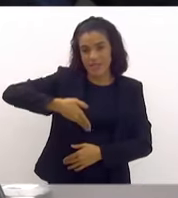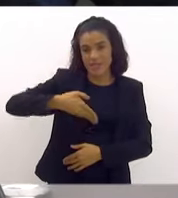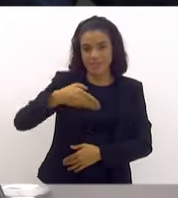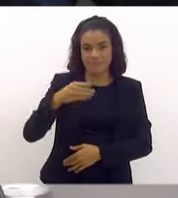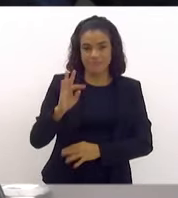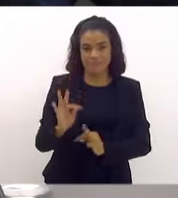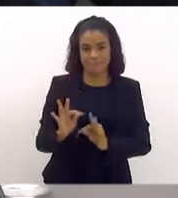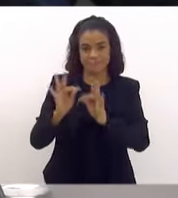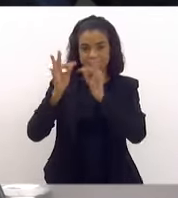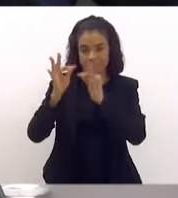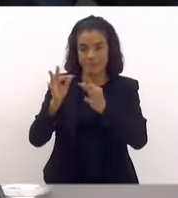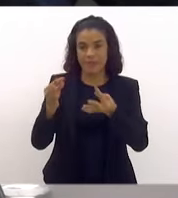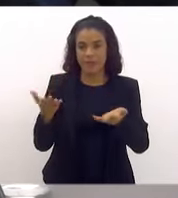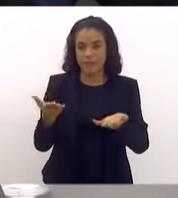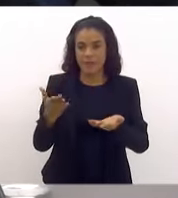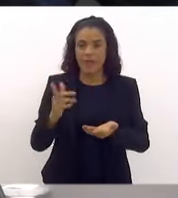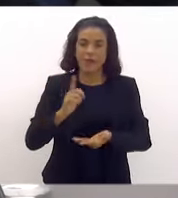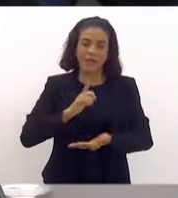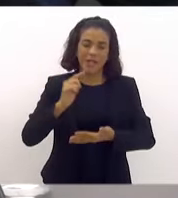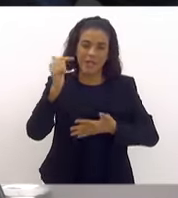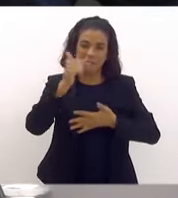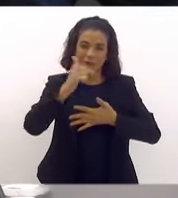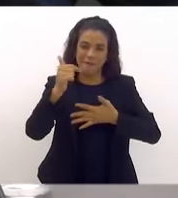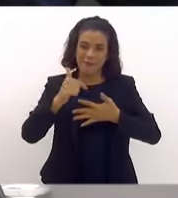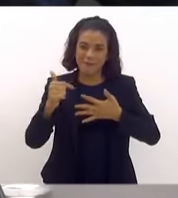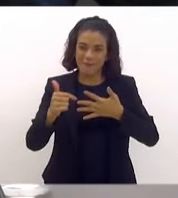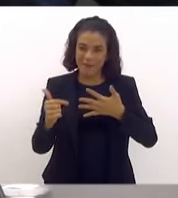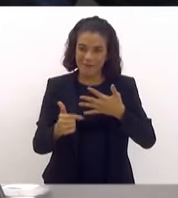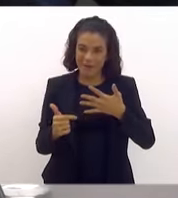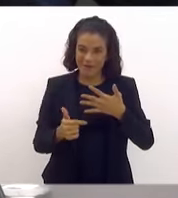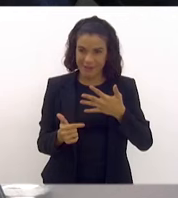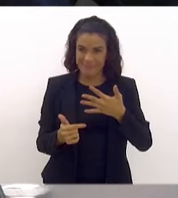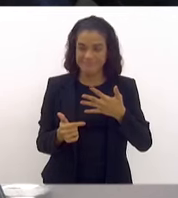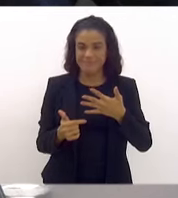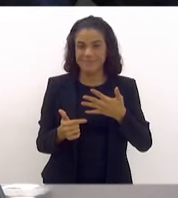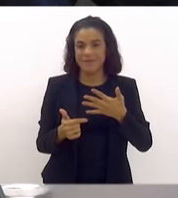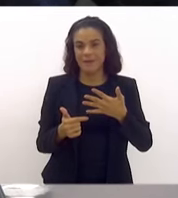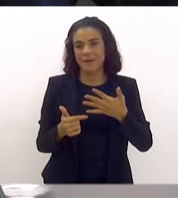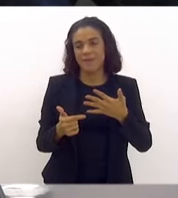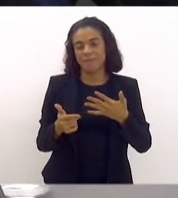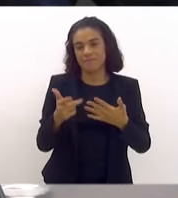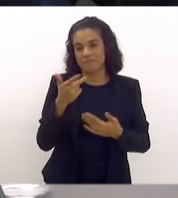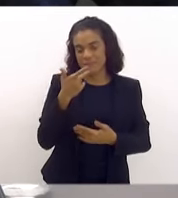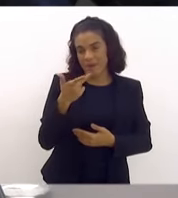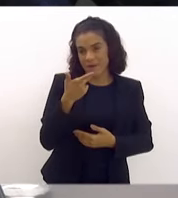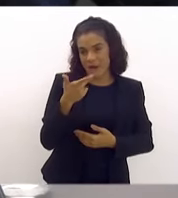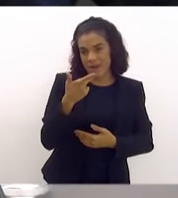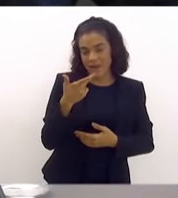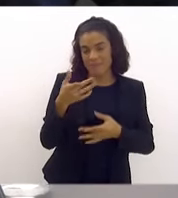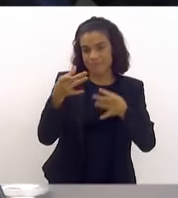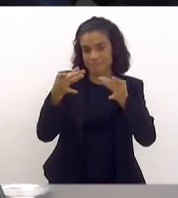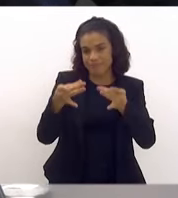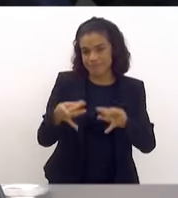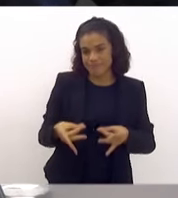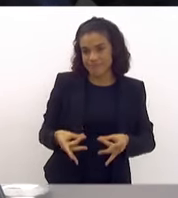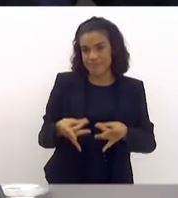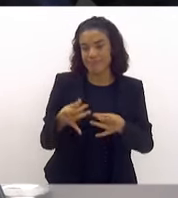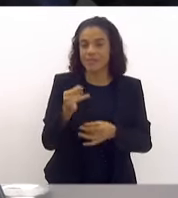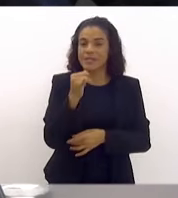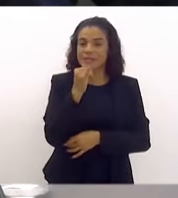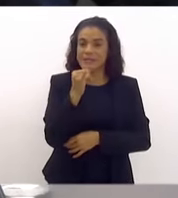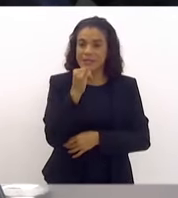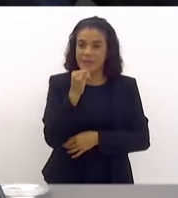eh e eu teria várias outras assim observações dessa que nós temos que adotar eh